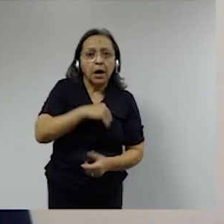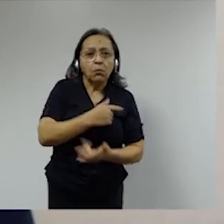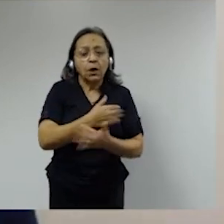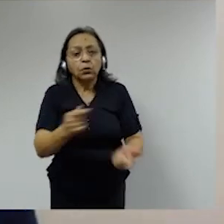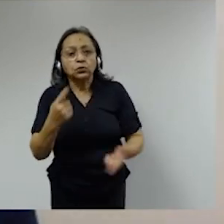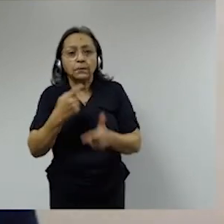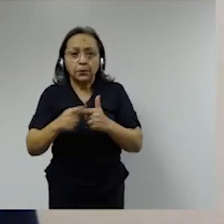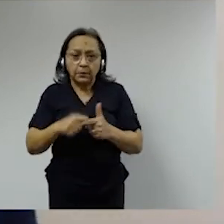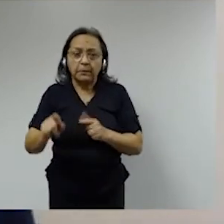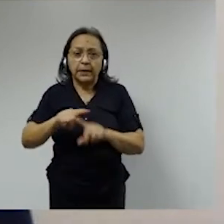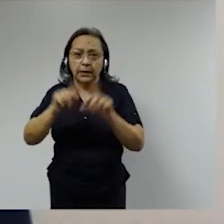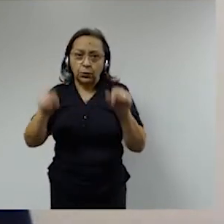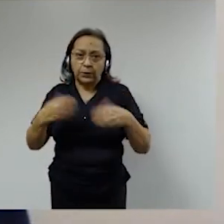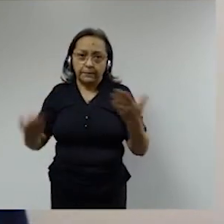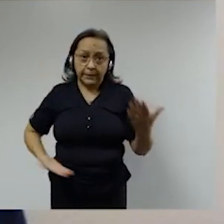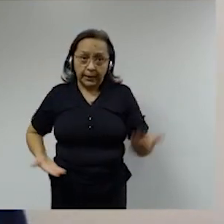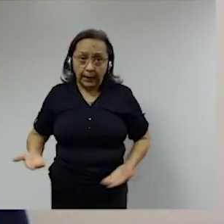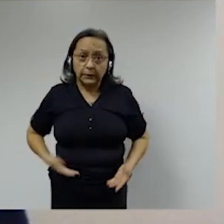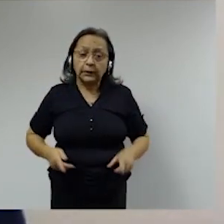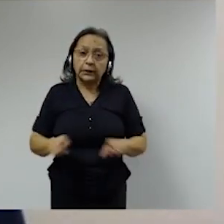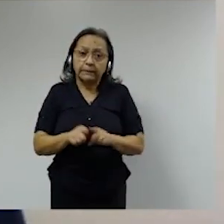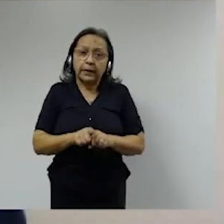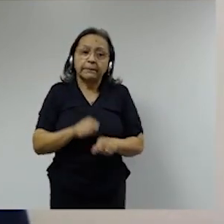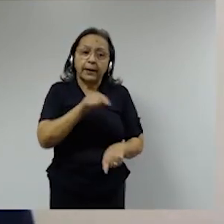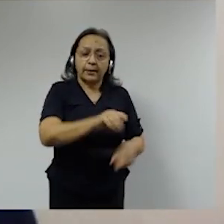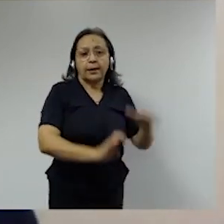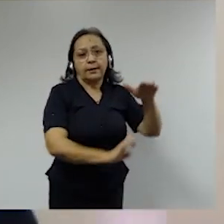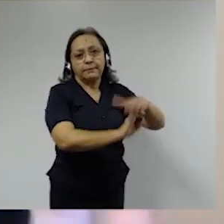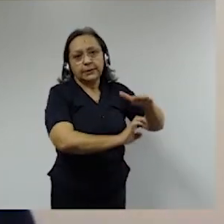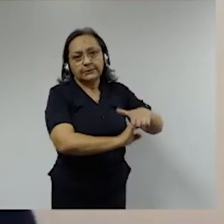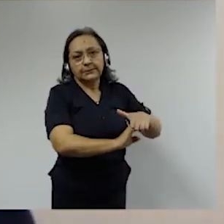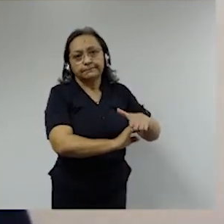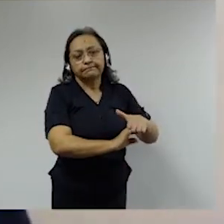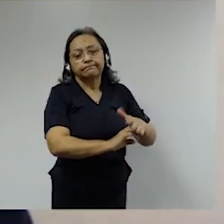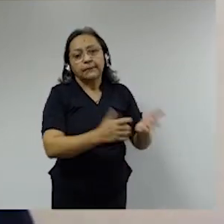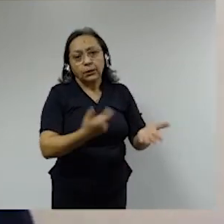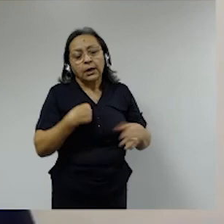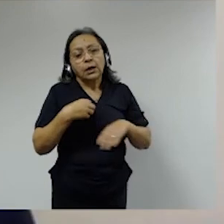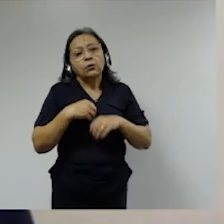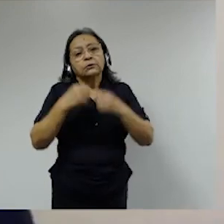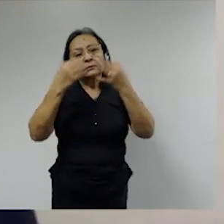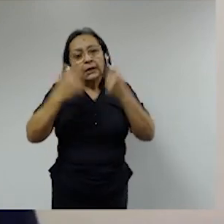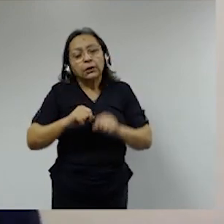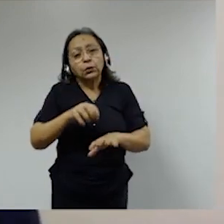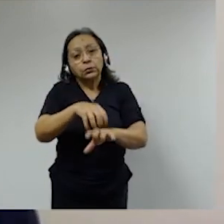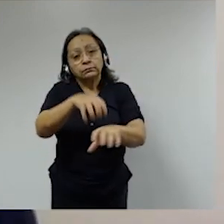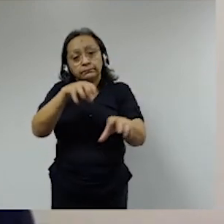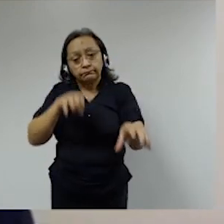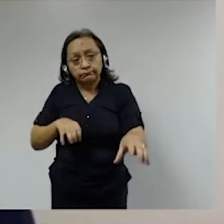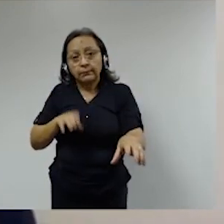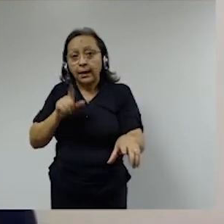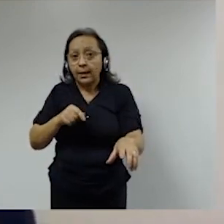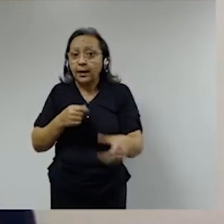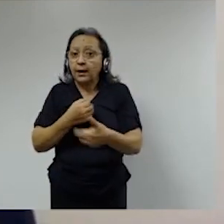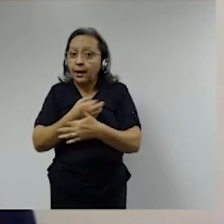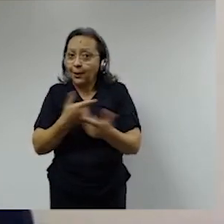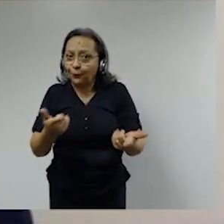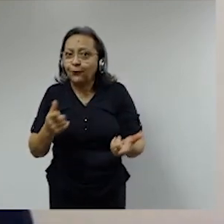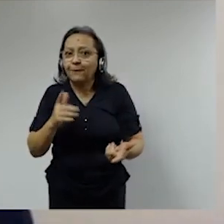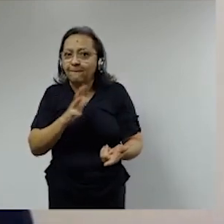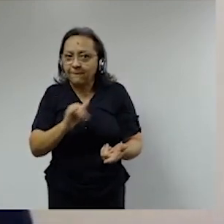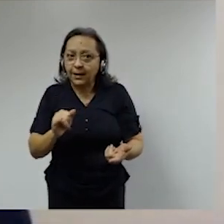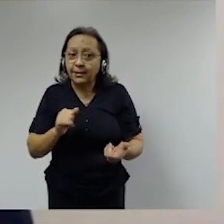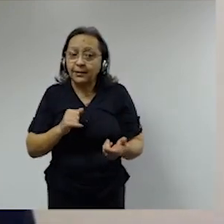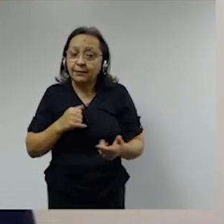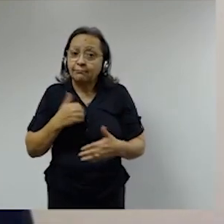empregado e, consequentemente, um ônus para as empresas. Eu quero dizer que o teletrabalho é algo inafastável, teve